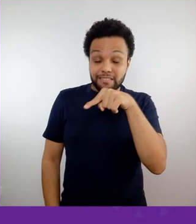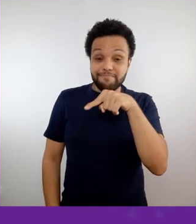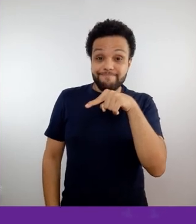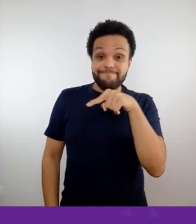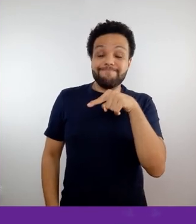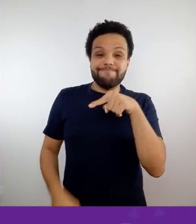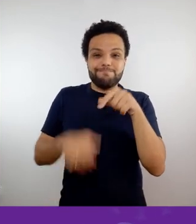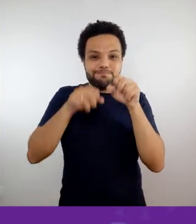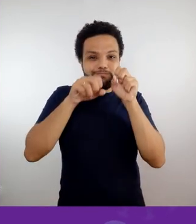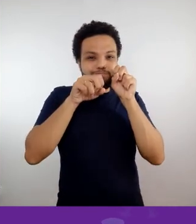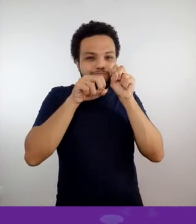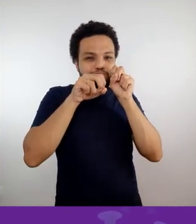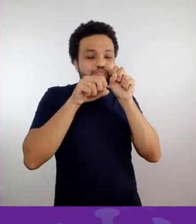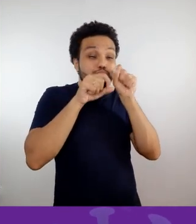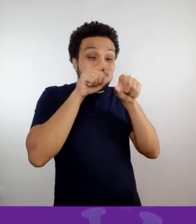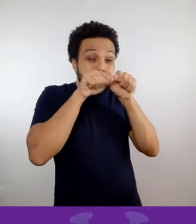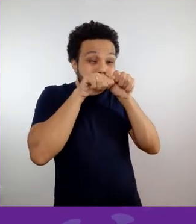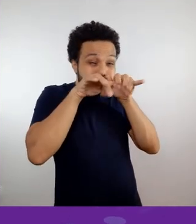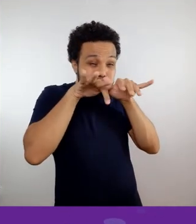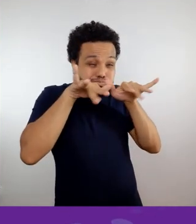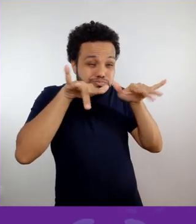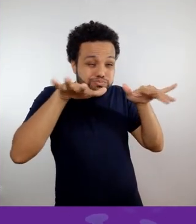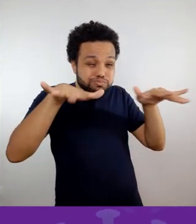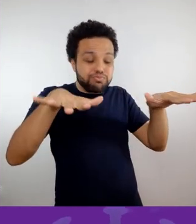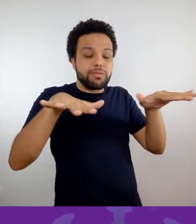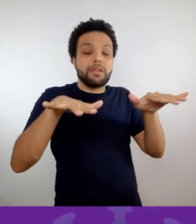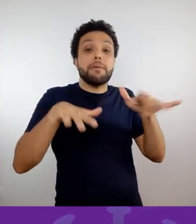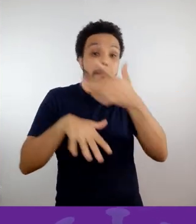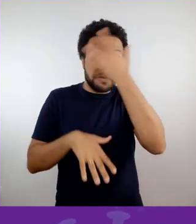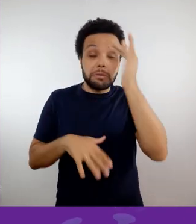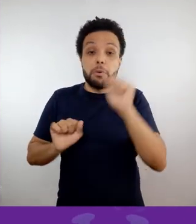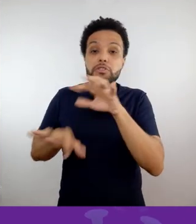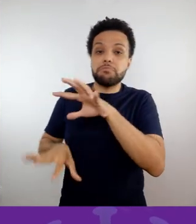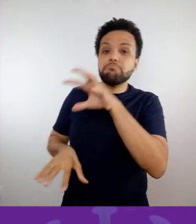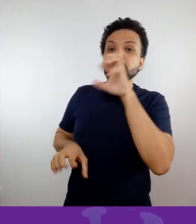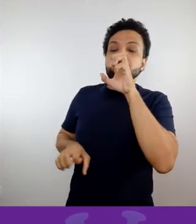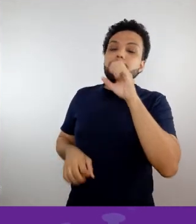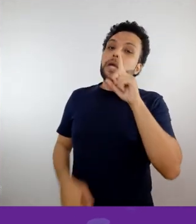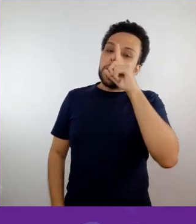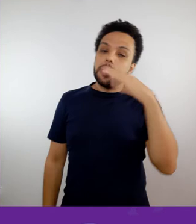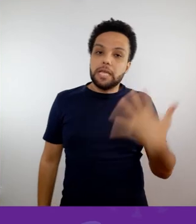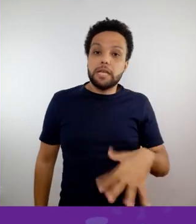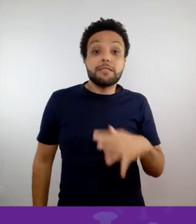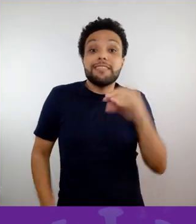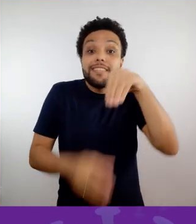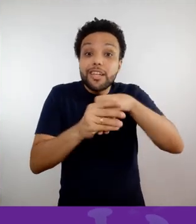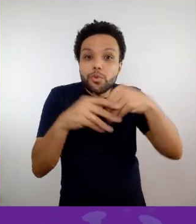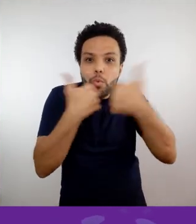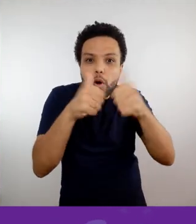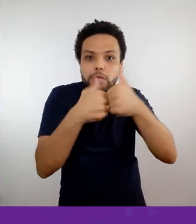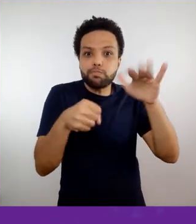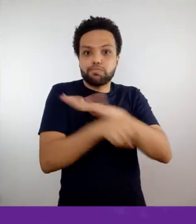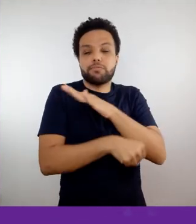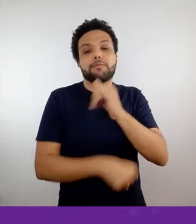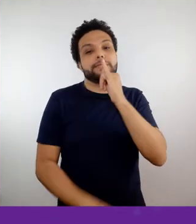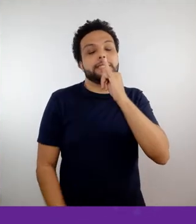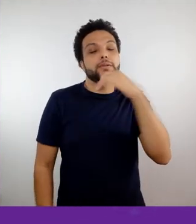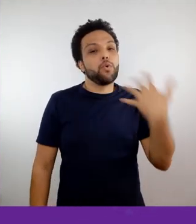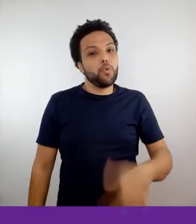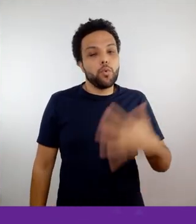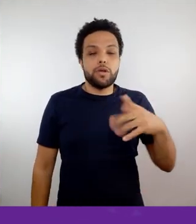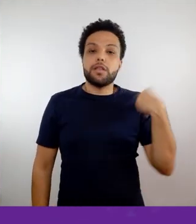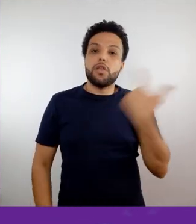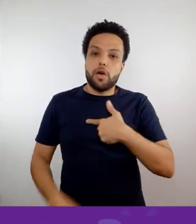transmissão por microciclo poder o sol se torna uma situação de altíssimo risco né interior de ônibus por exemplo